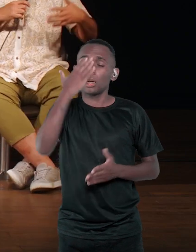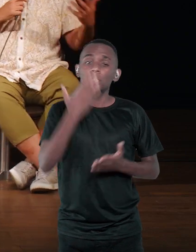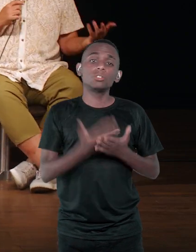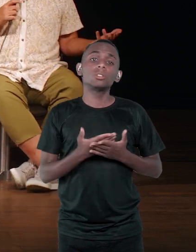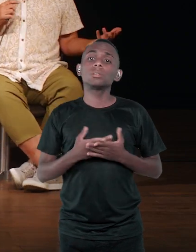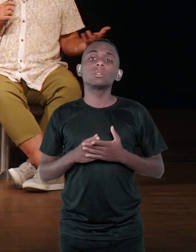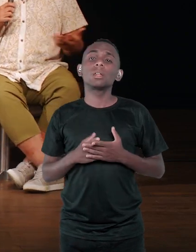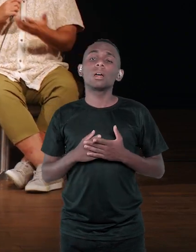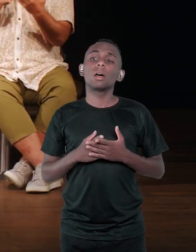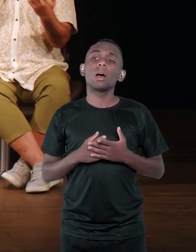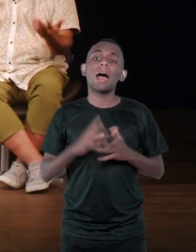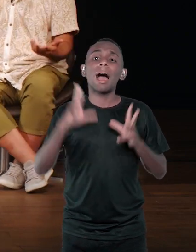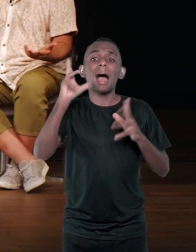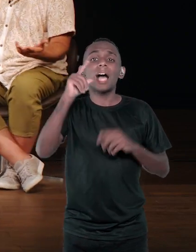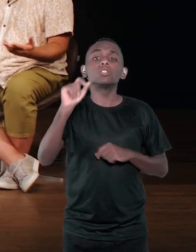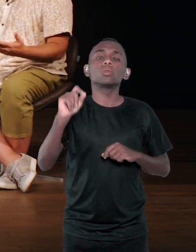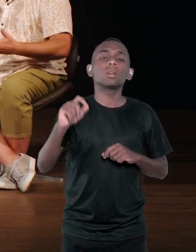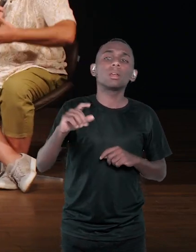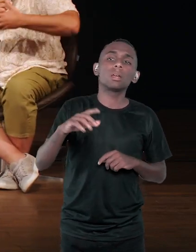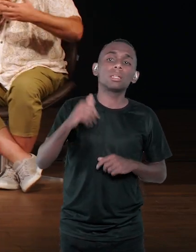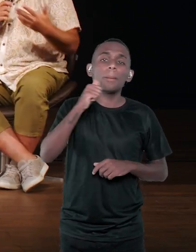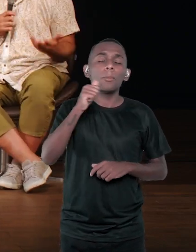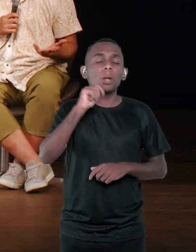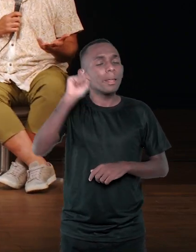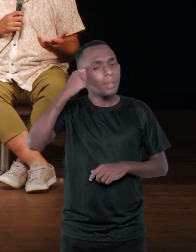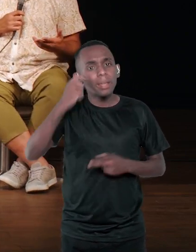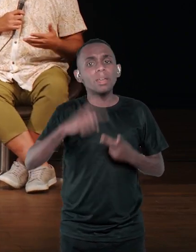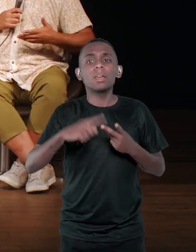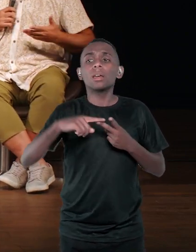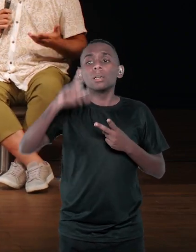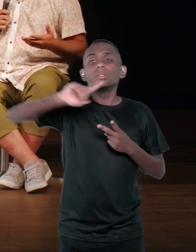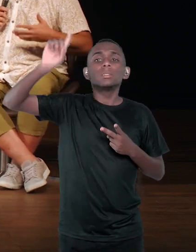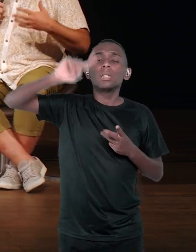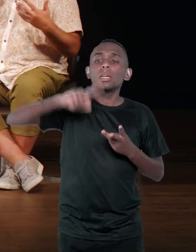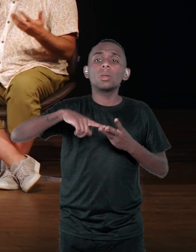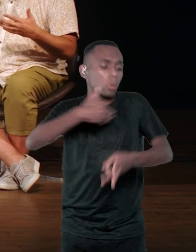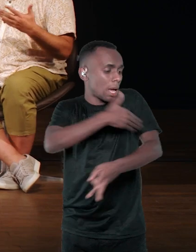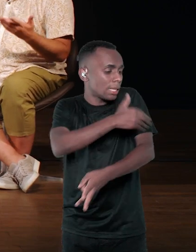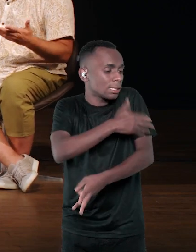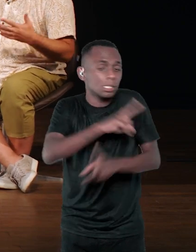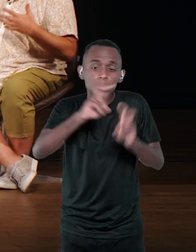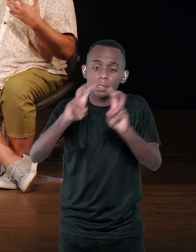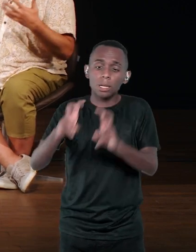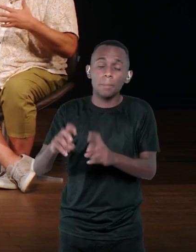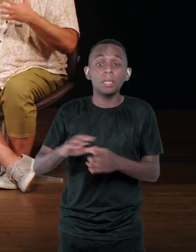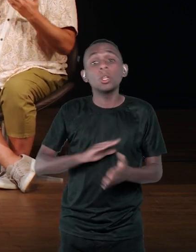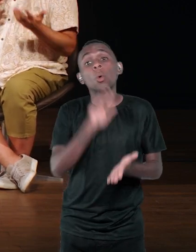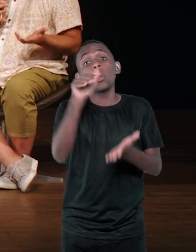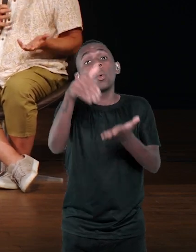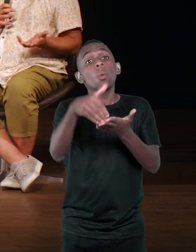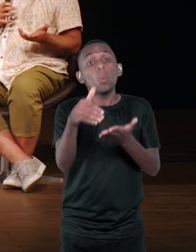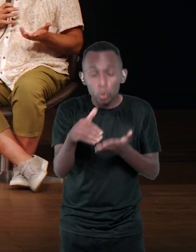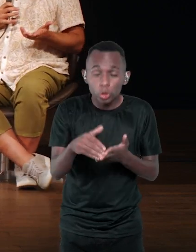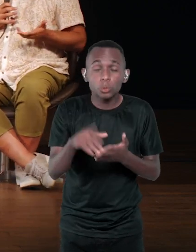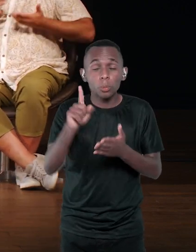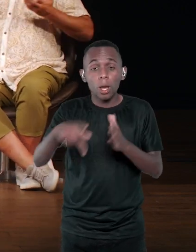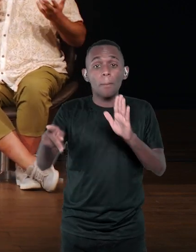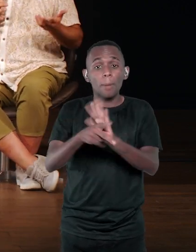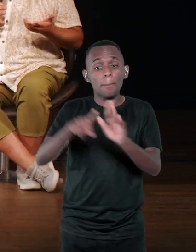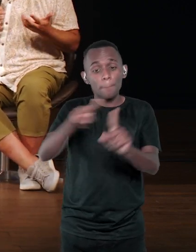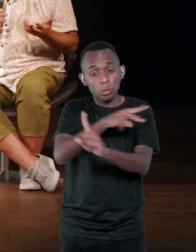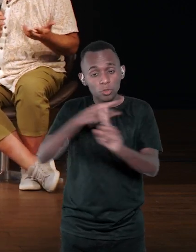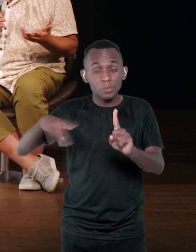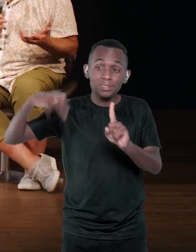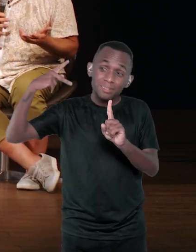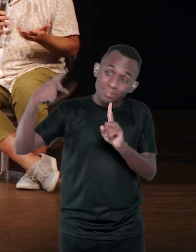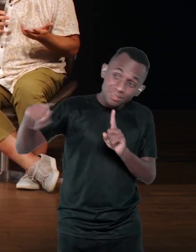Deus, da mulher, de ser negra, do racismo? Né? E aí a gente fez um último capítulo que é o mundo segundo Elza, que era